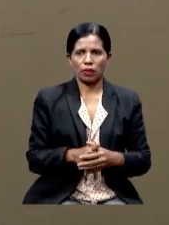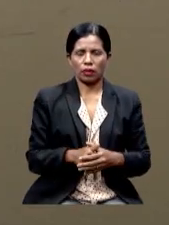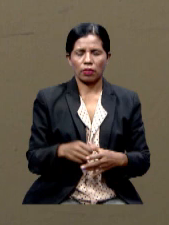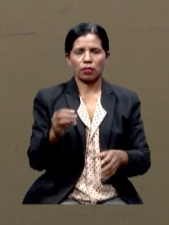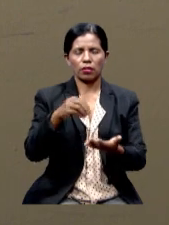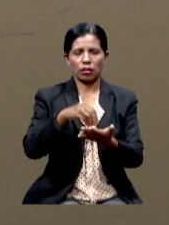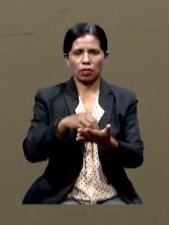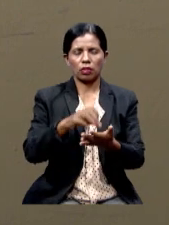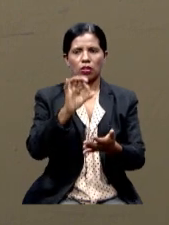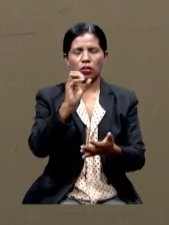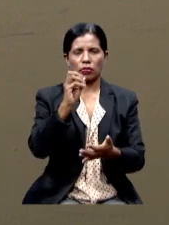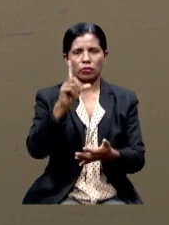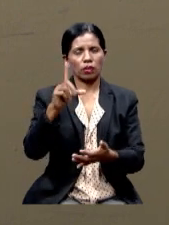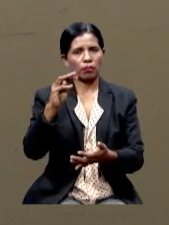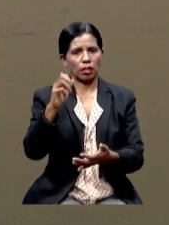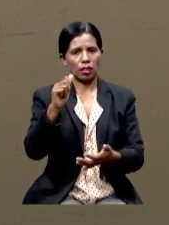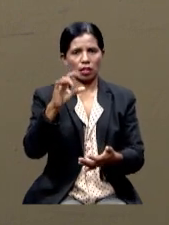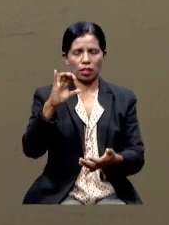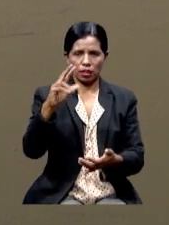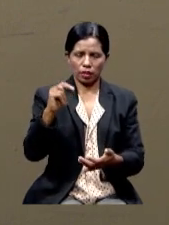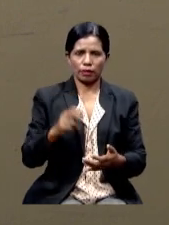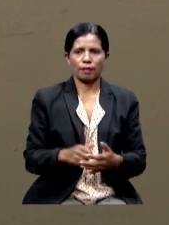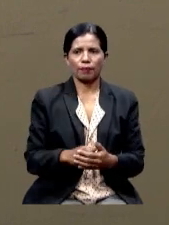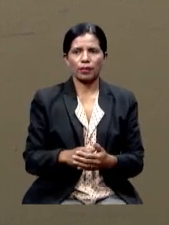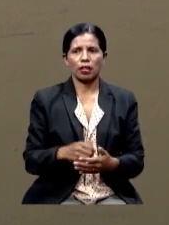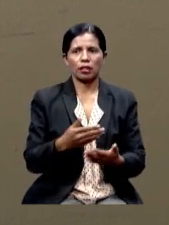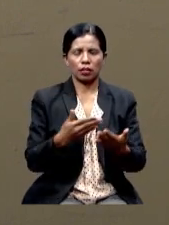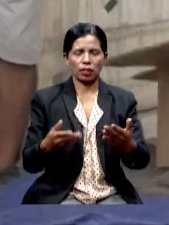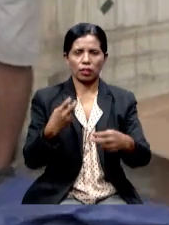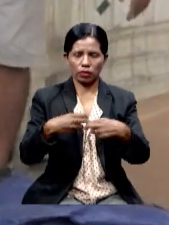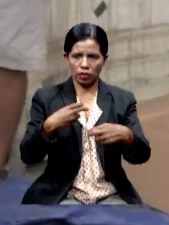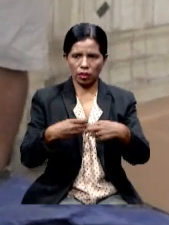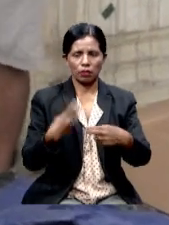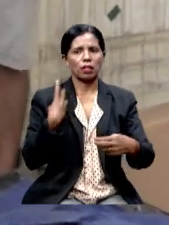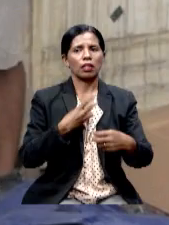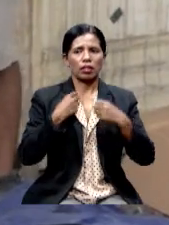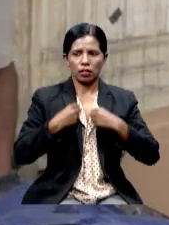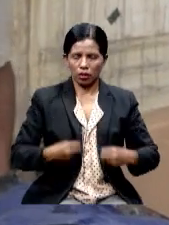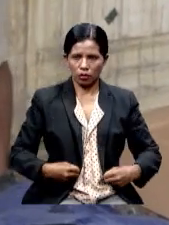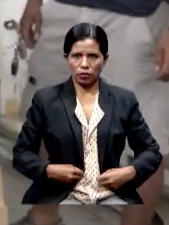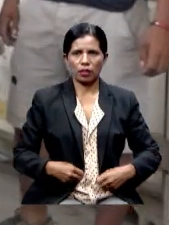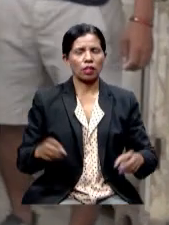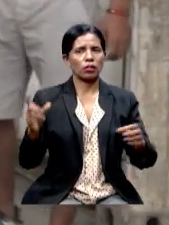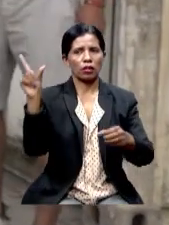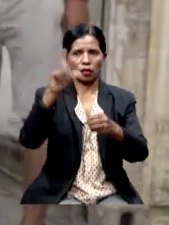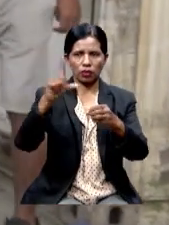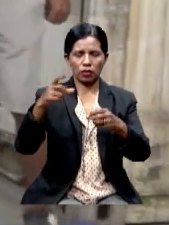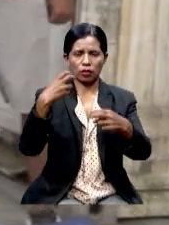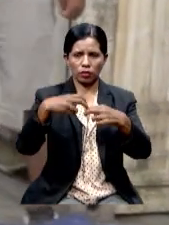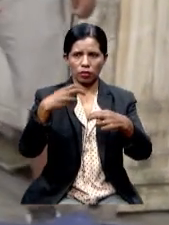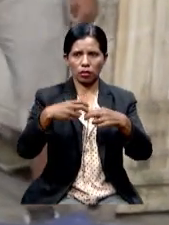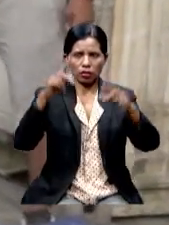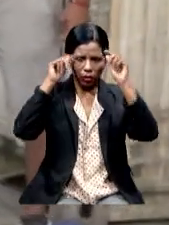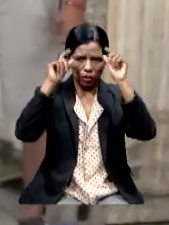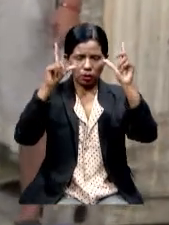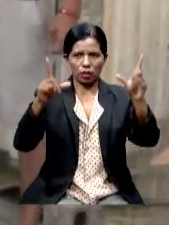formali na suda portan de porax. Então buat hirak ne perigo sur. La OS Laboratorium Date maksai desafio ba